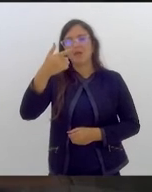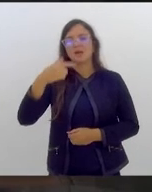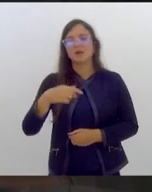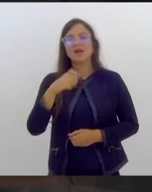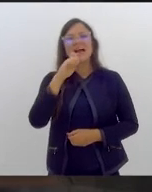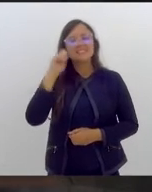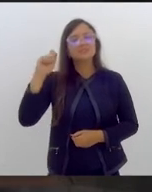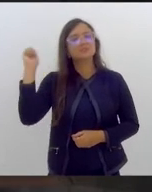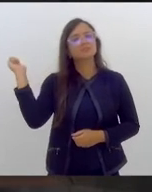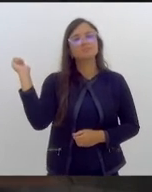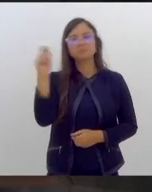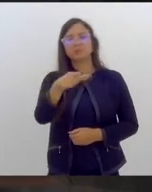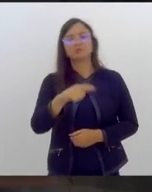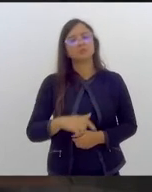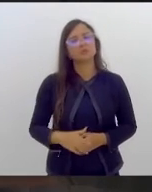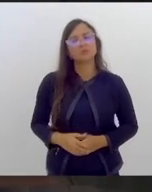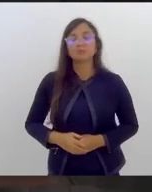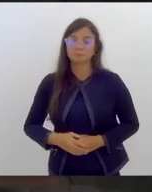granada